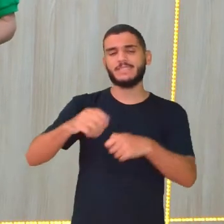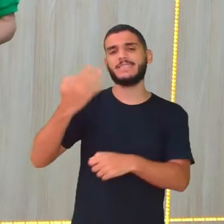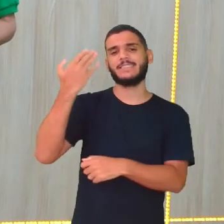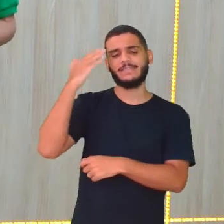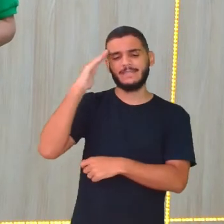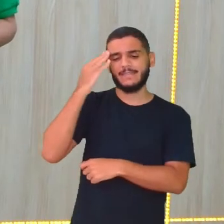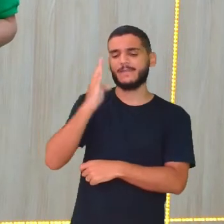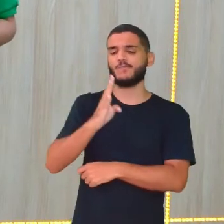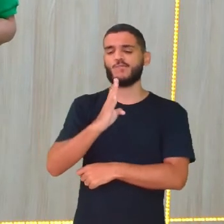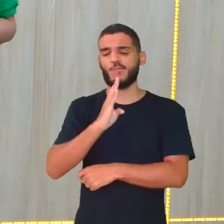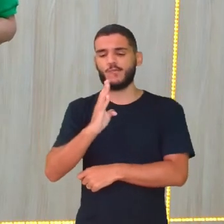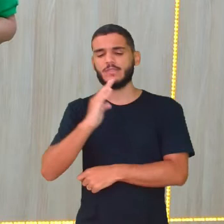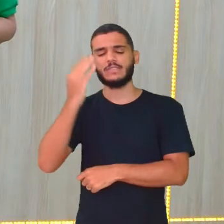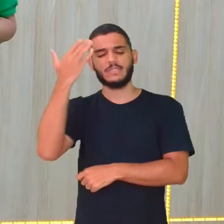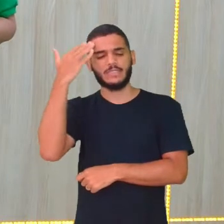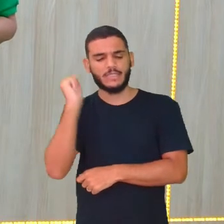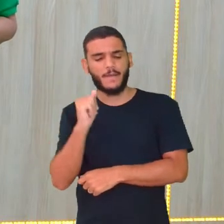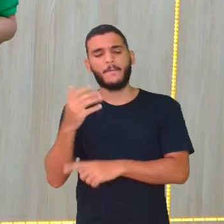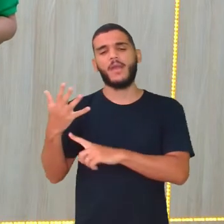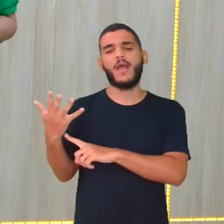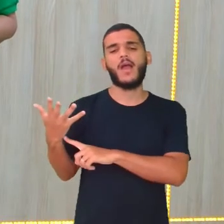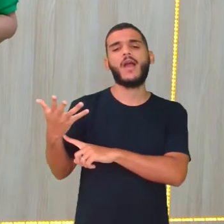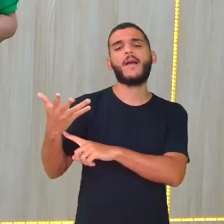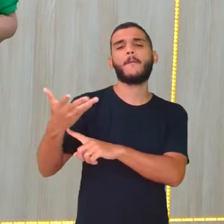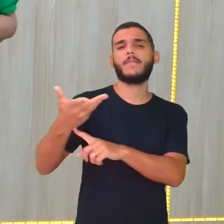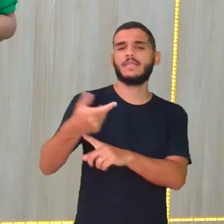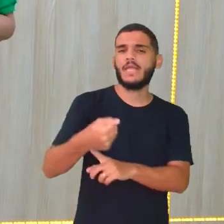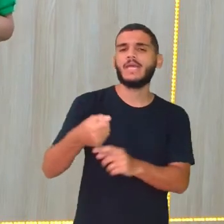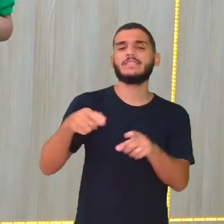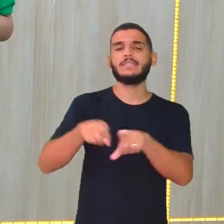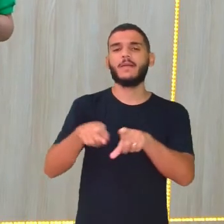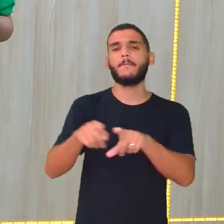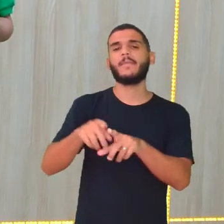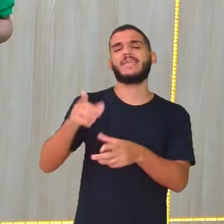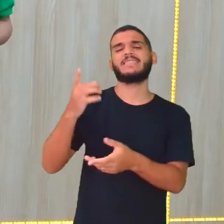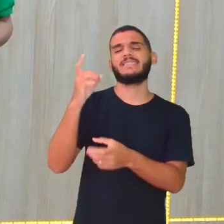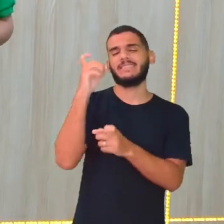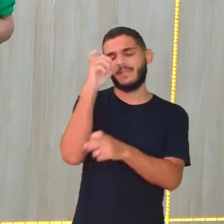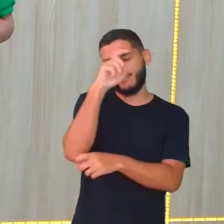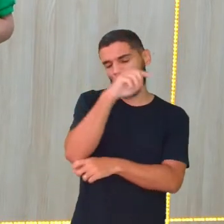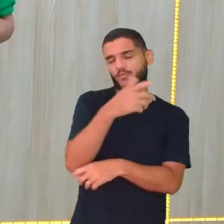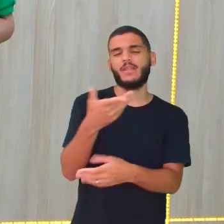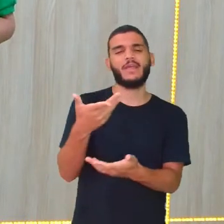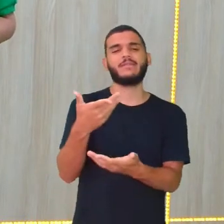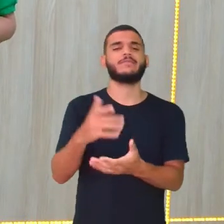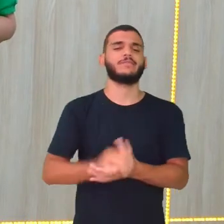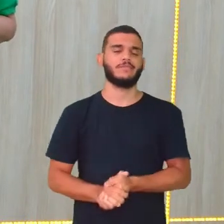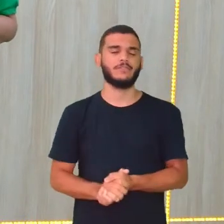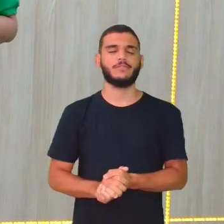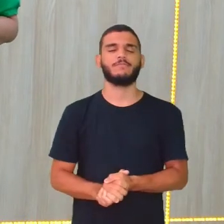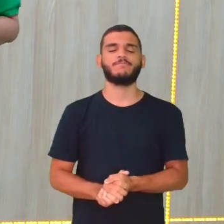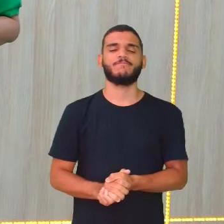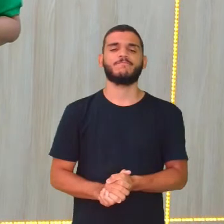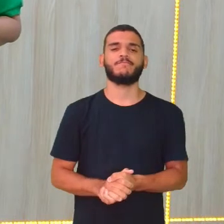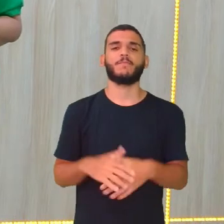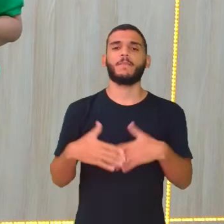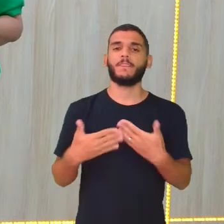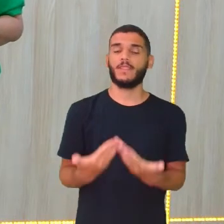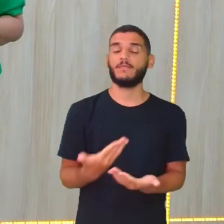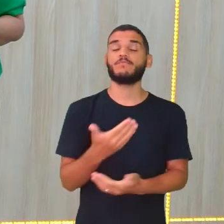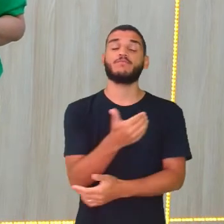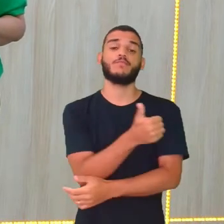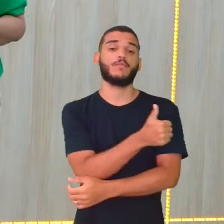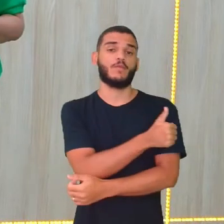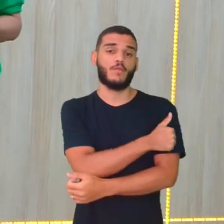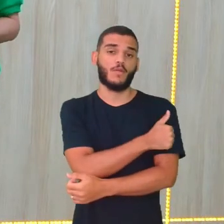esse estudante, saber quais são as suas dificuldades, quais são as suas habilidades, que esse estudante,